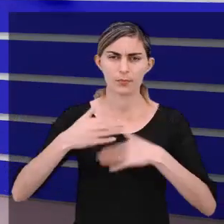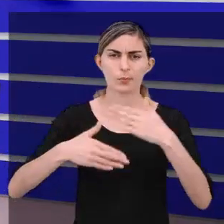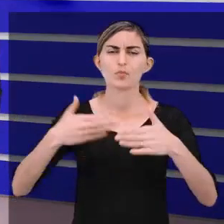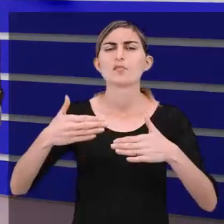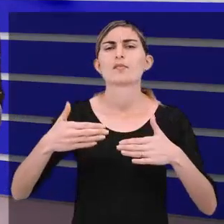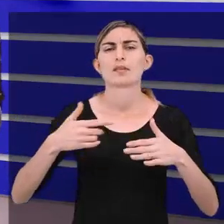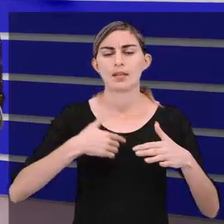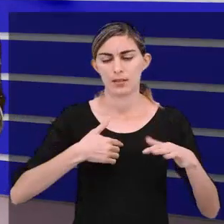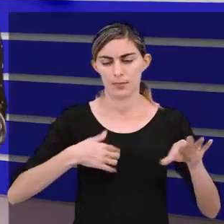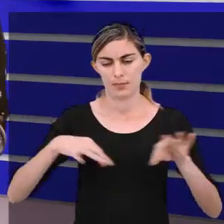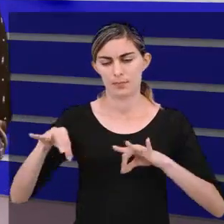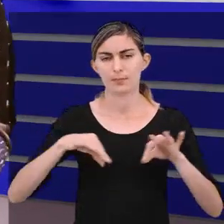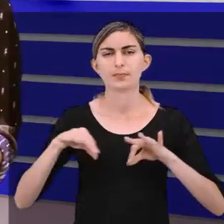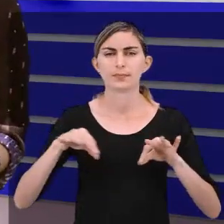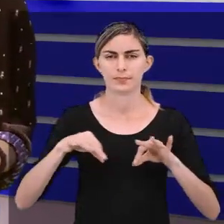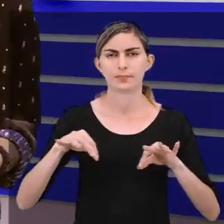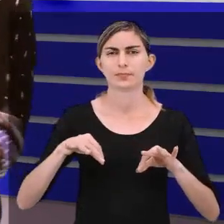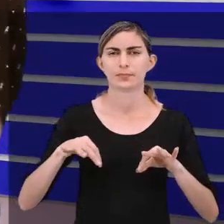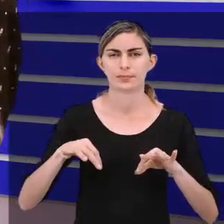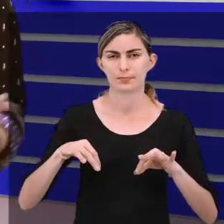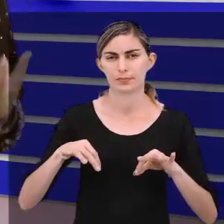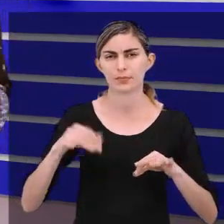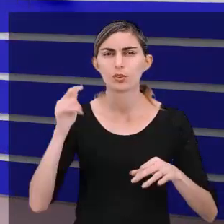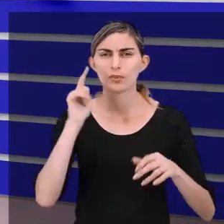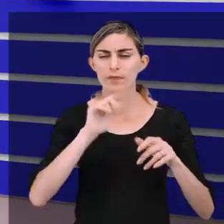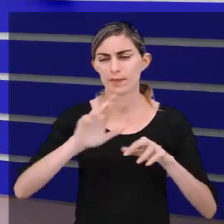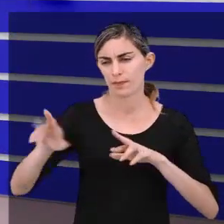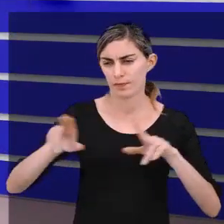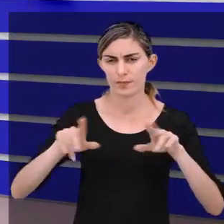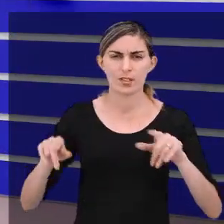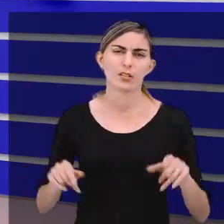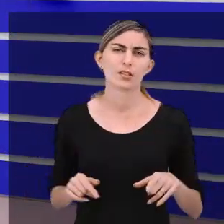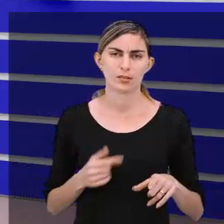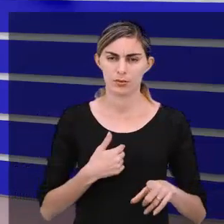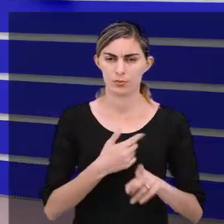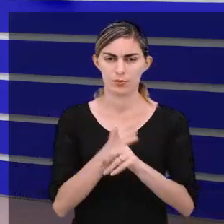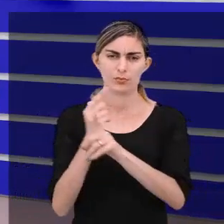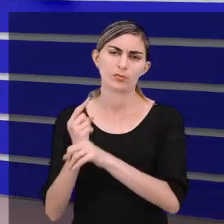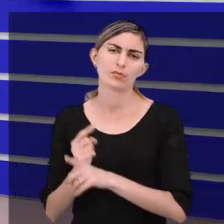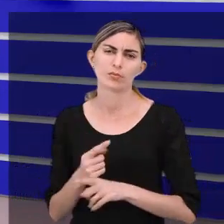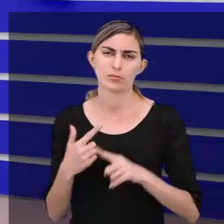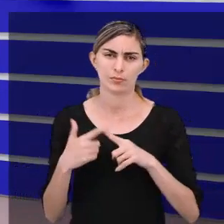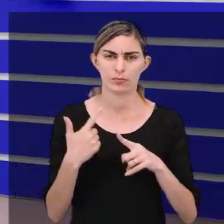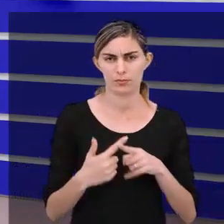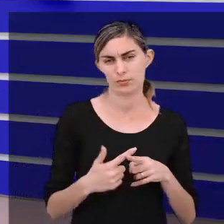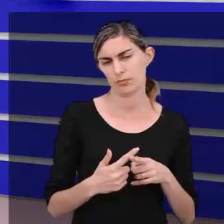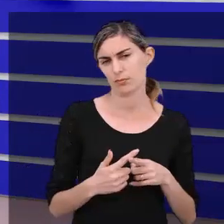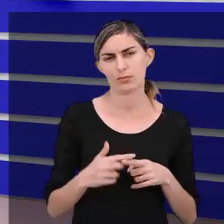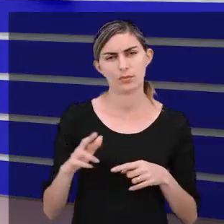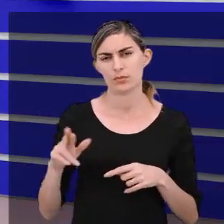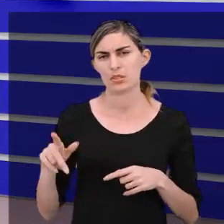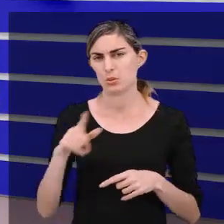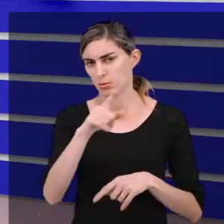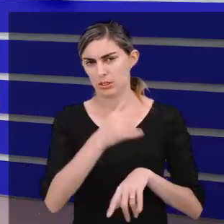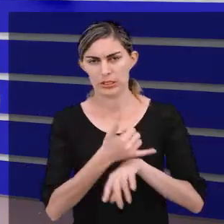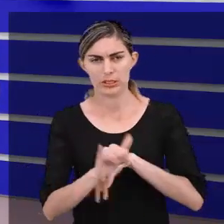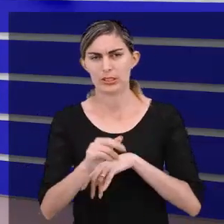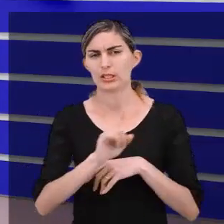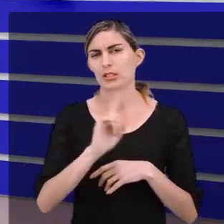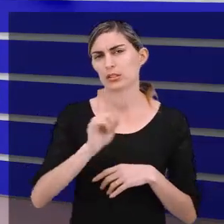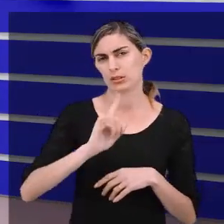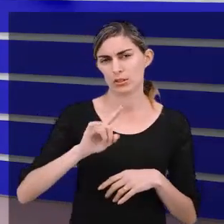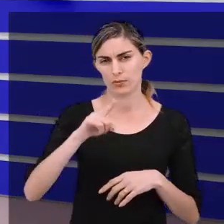me preparo para lidar com essas diversidades que eu encontro. Porque não se engane,